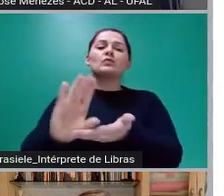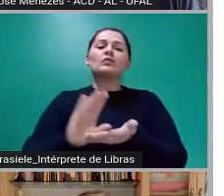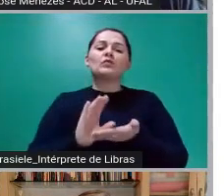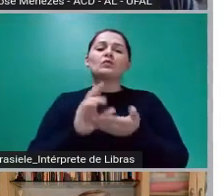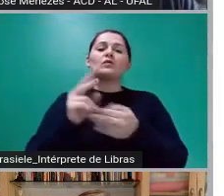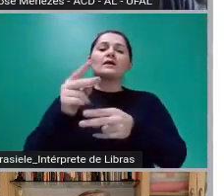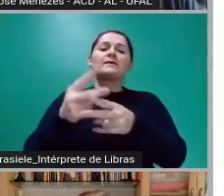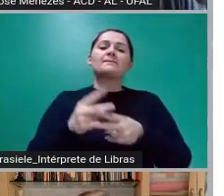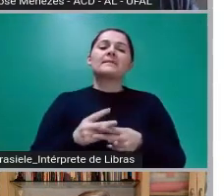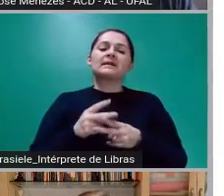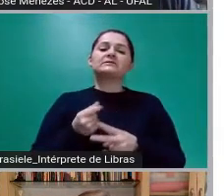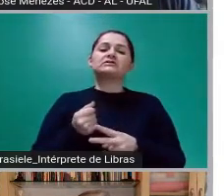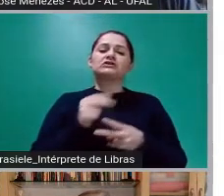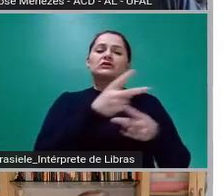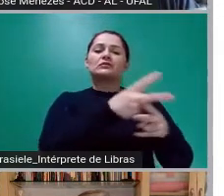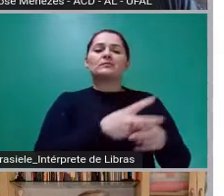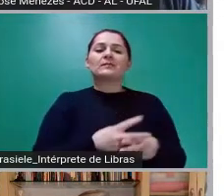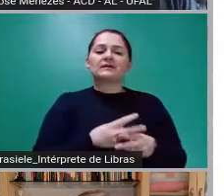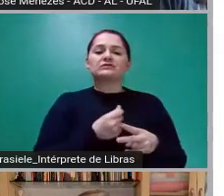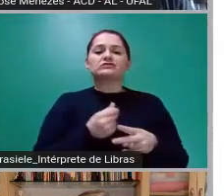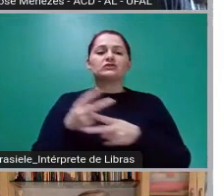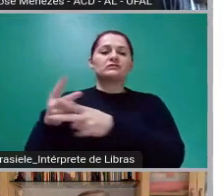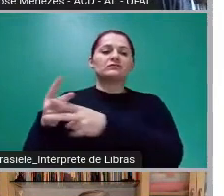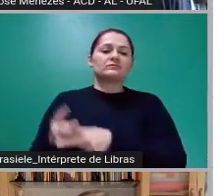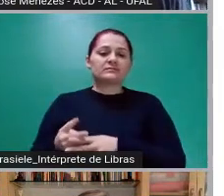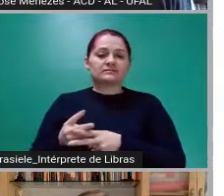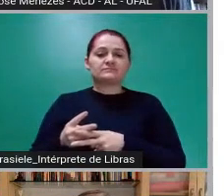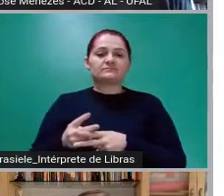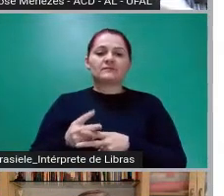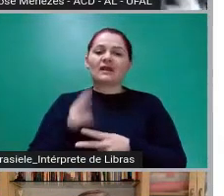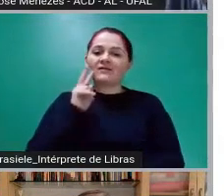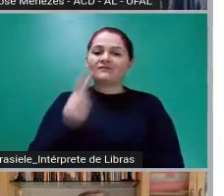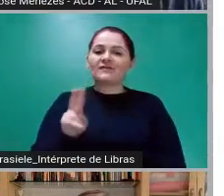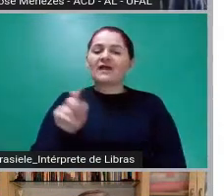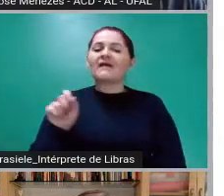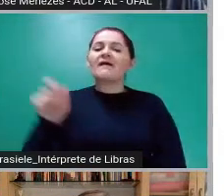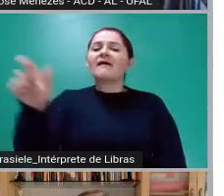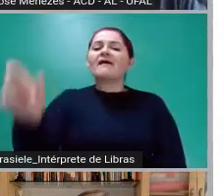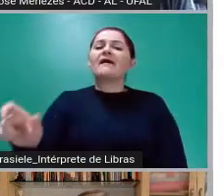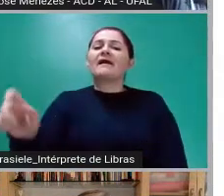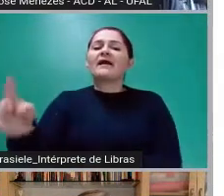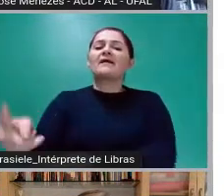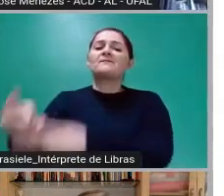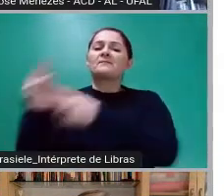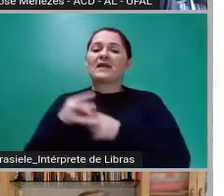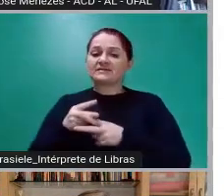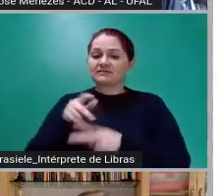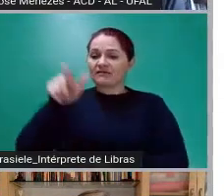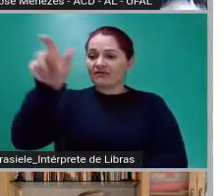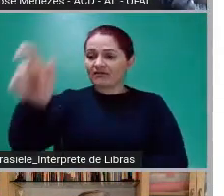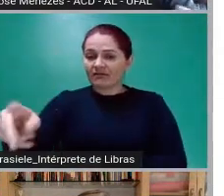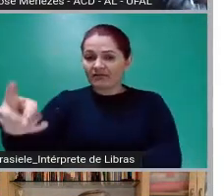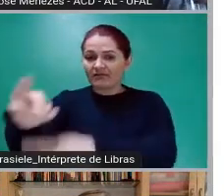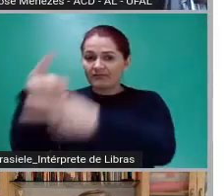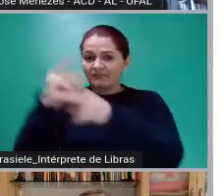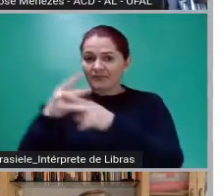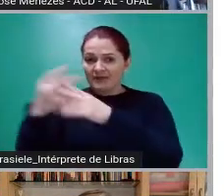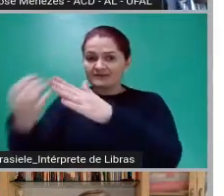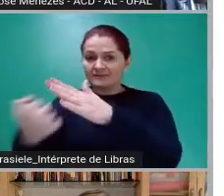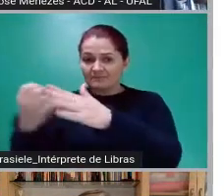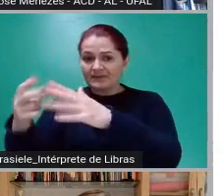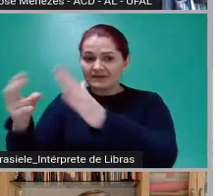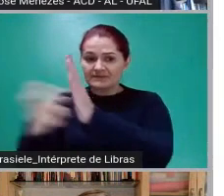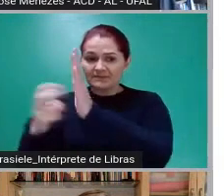não tinha o nome dos emprestadores. Não tinha o nome dos emprestadores. E aqui nós vamos ver o